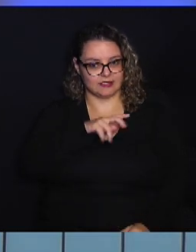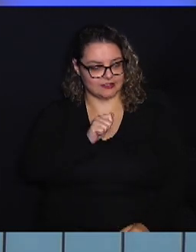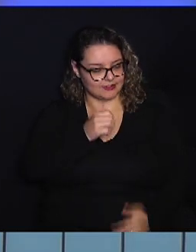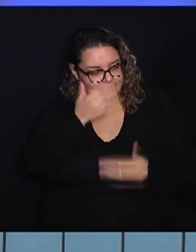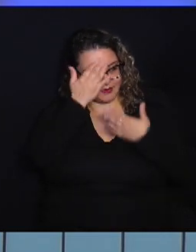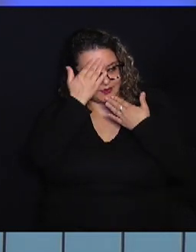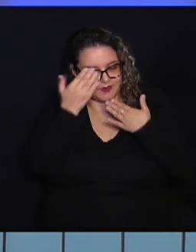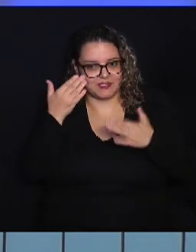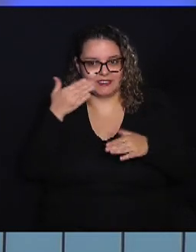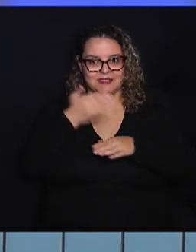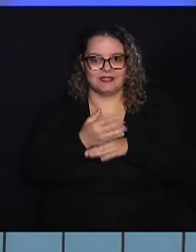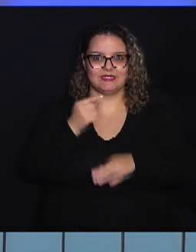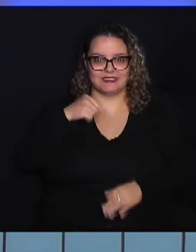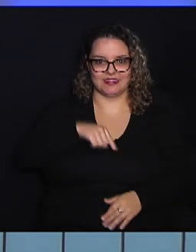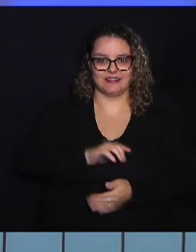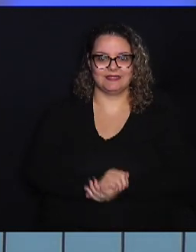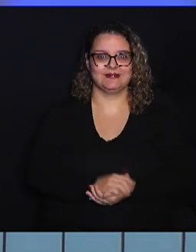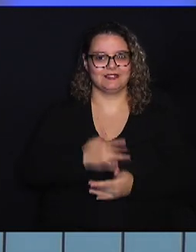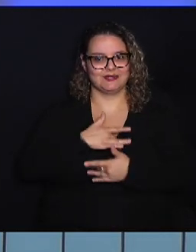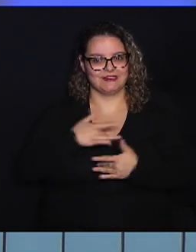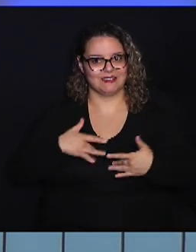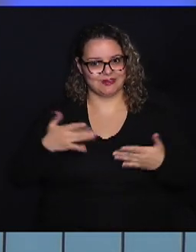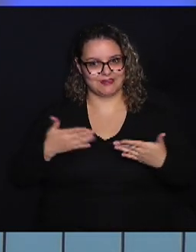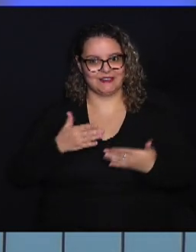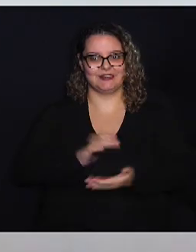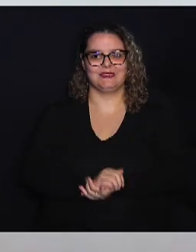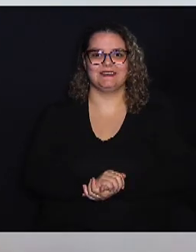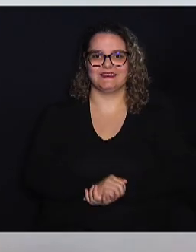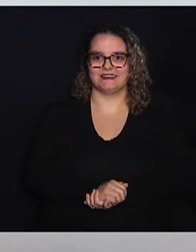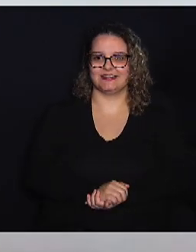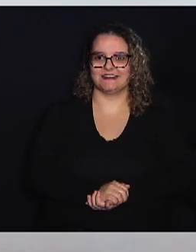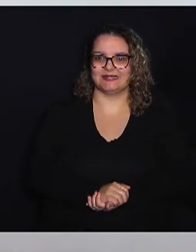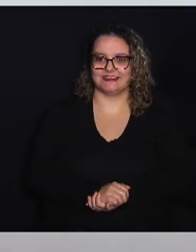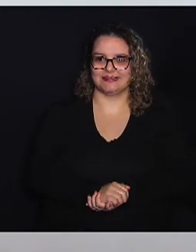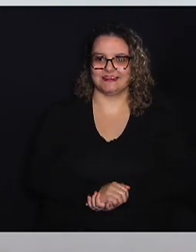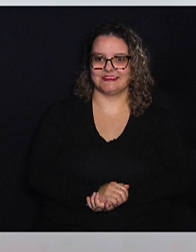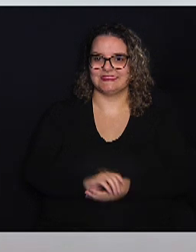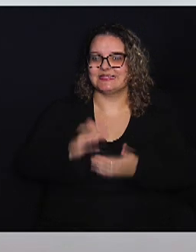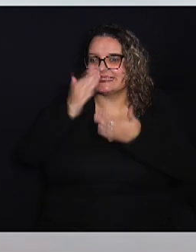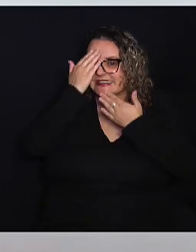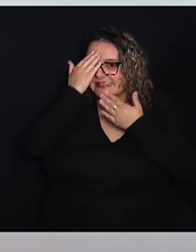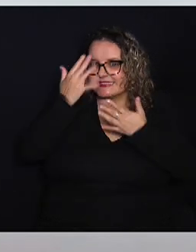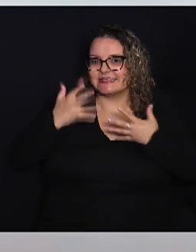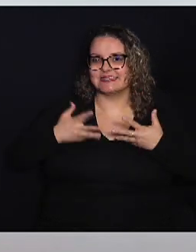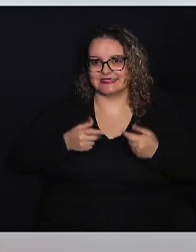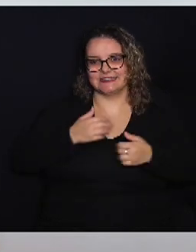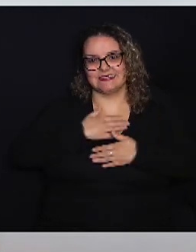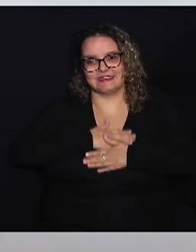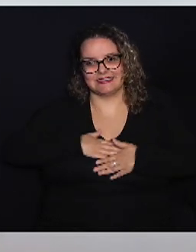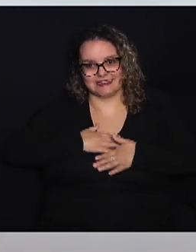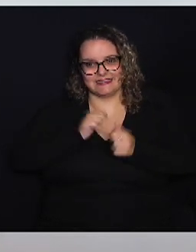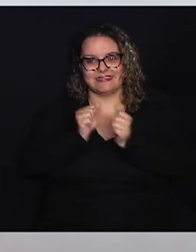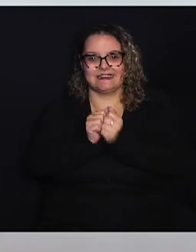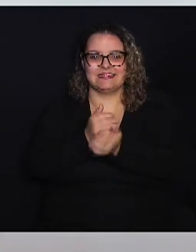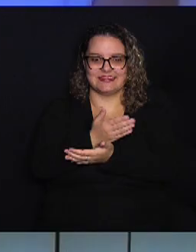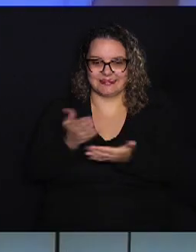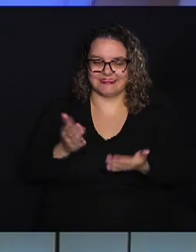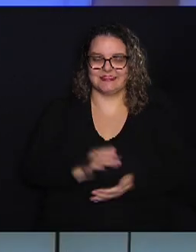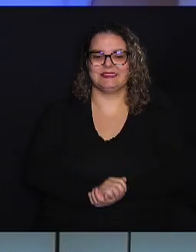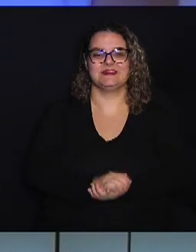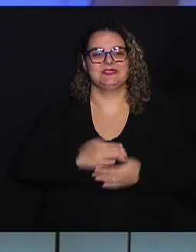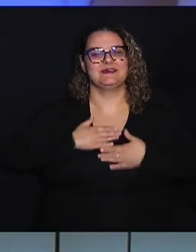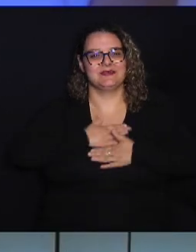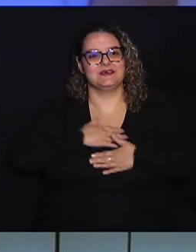sua participação aqui no Saúde Agora. Muito obrigada pelo convite, é um prazer estar junto com vocês. Prazer é